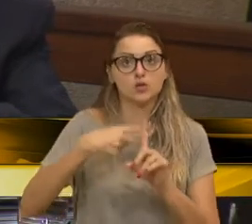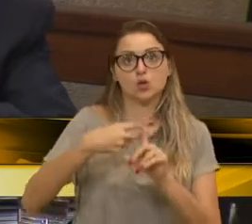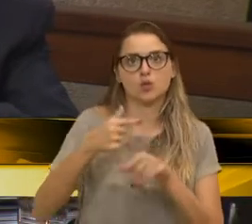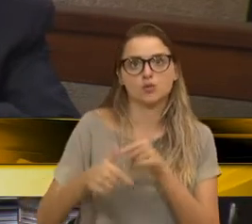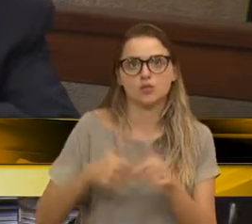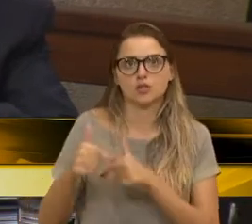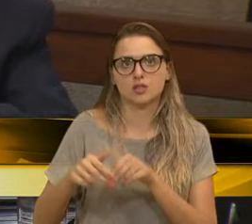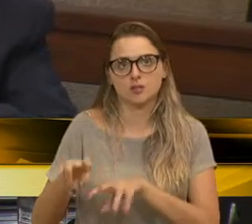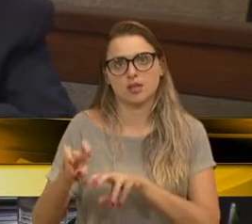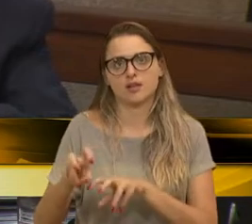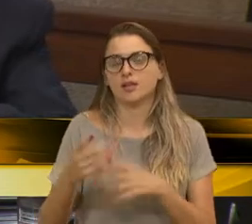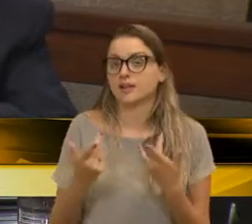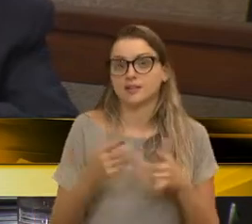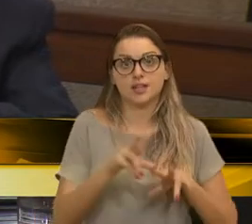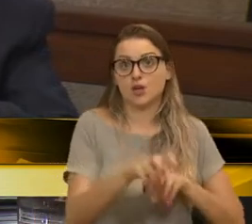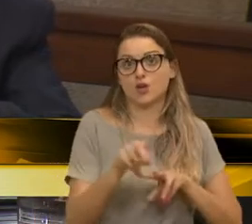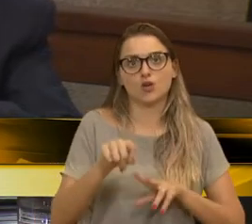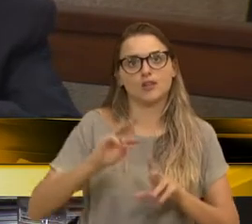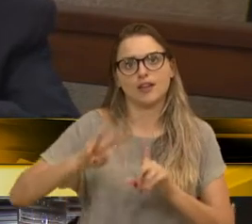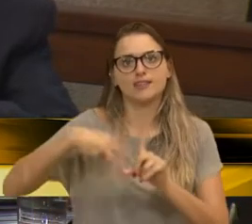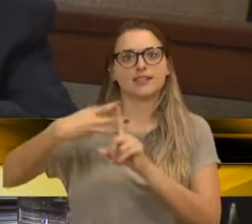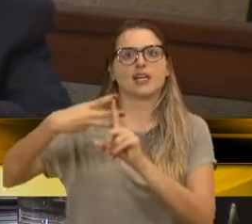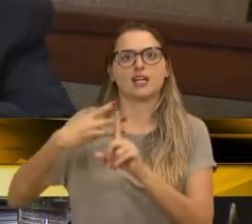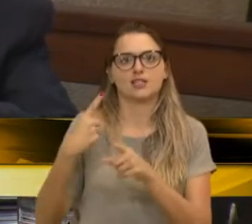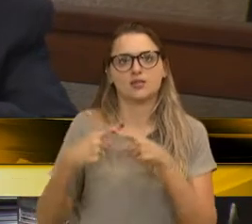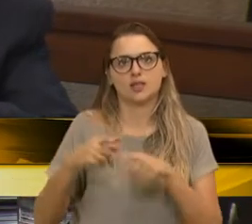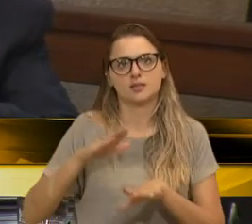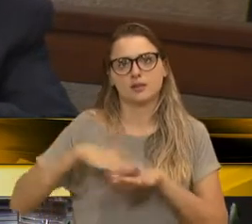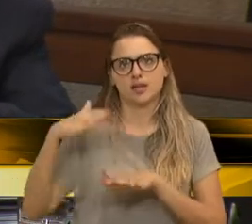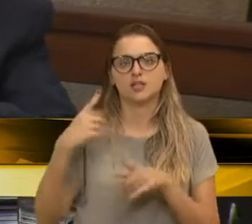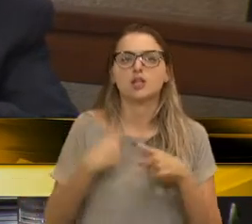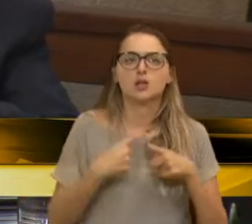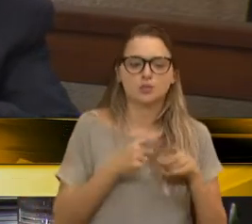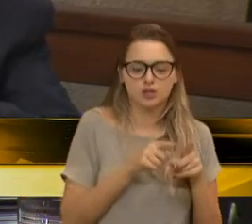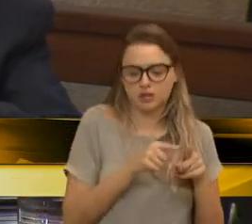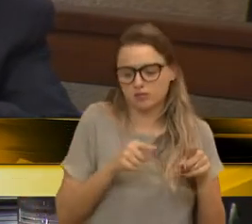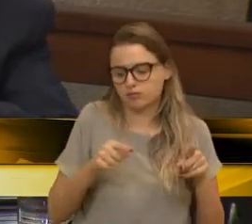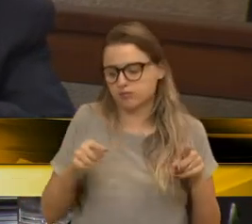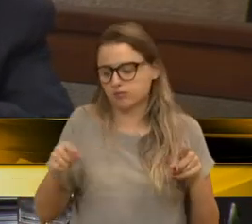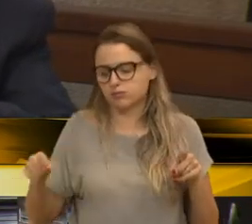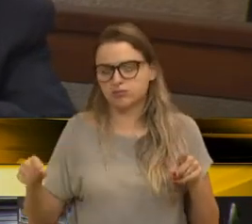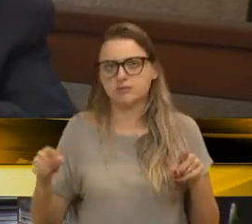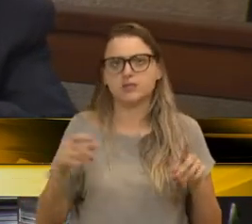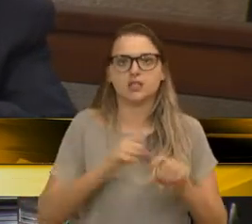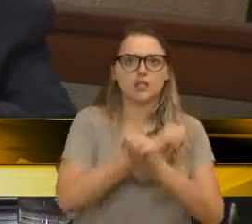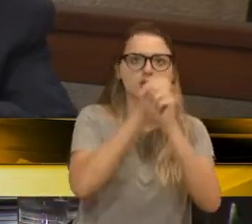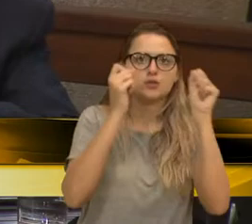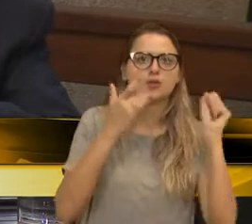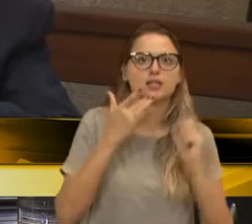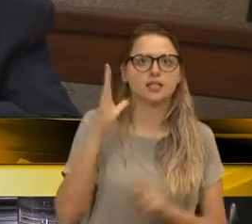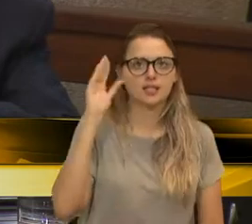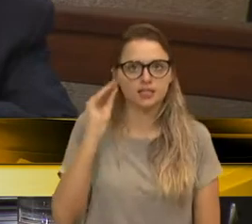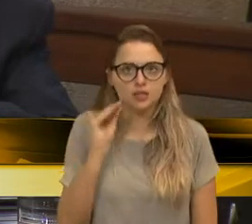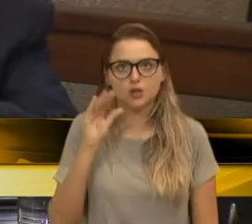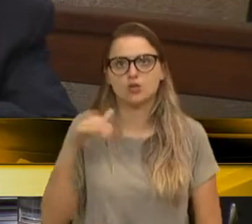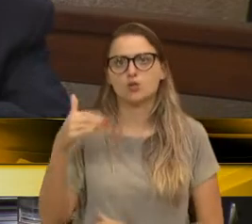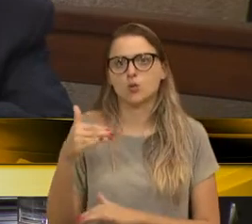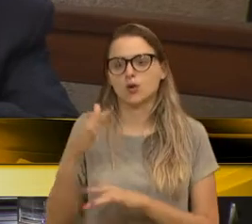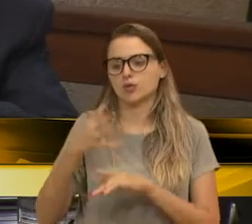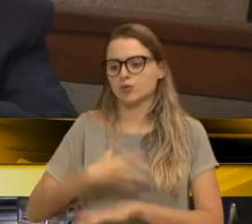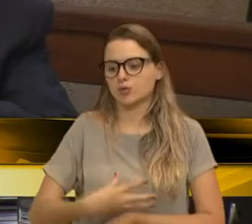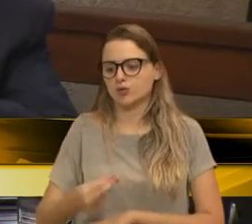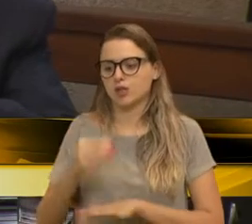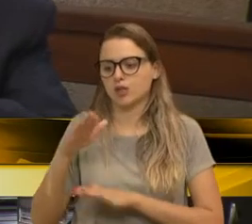eu diria que é tripla. Porque além de toda a extensão do horário durante o dia à noite, quando tem um filho pequeno que está doente,